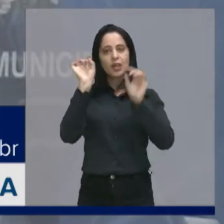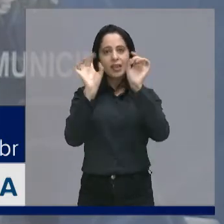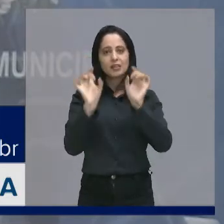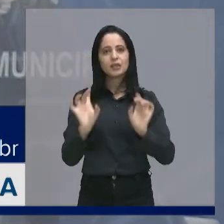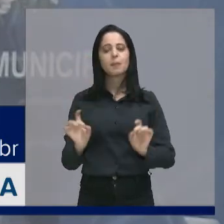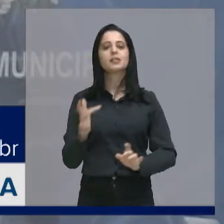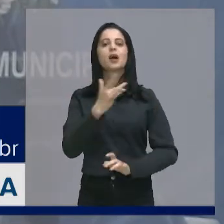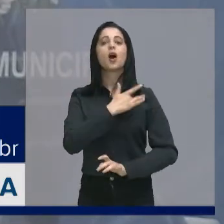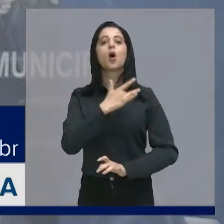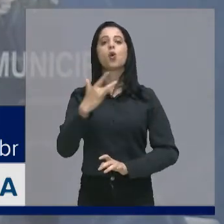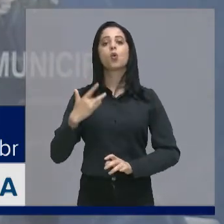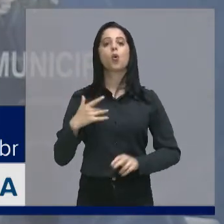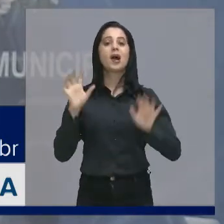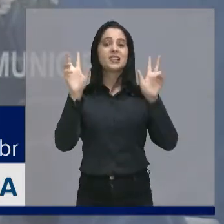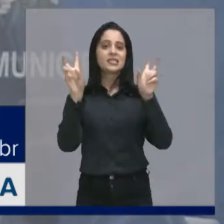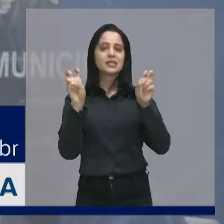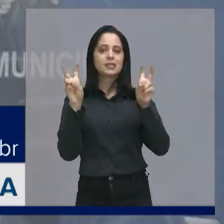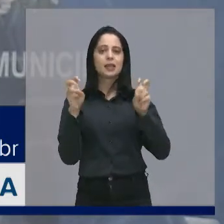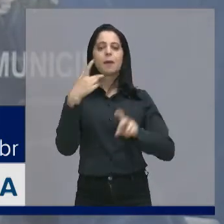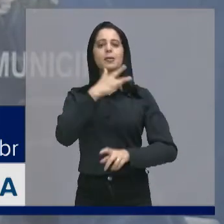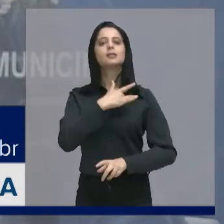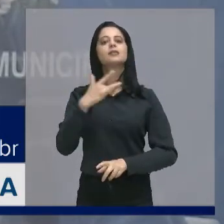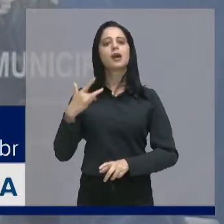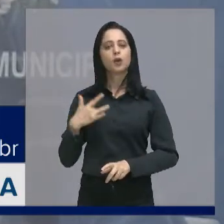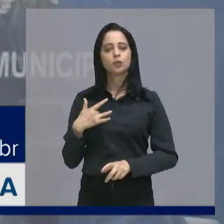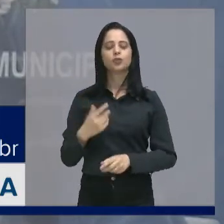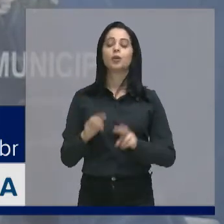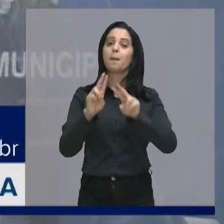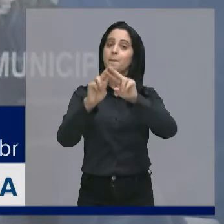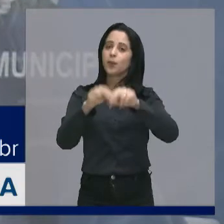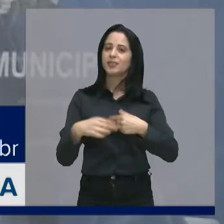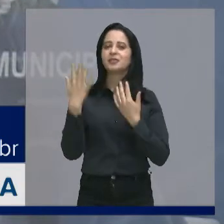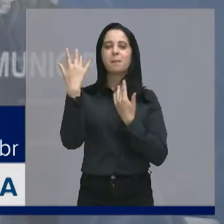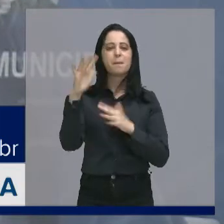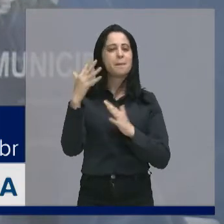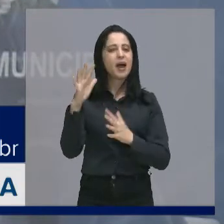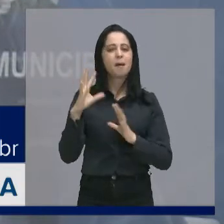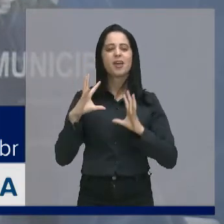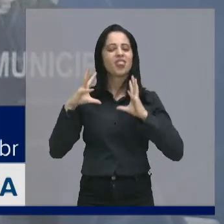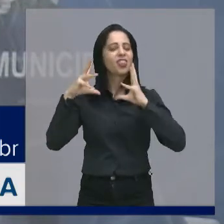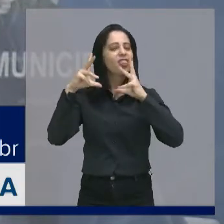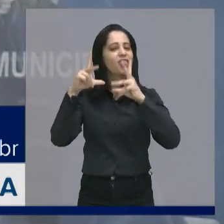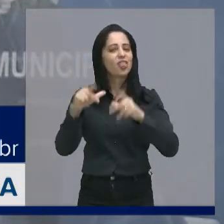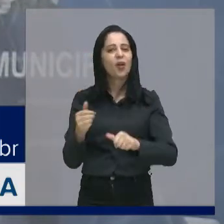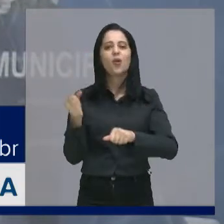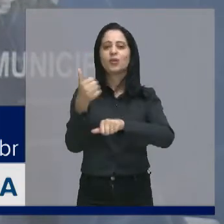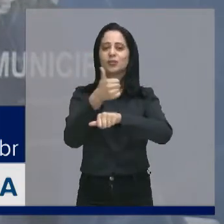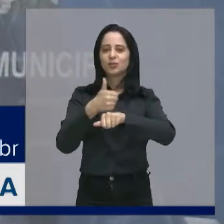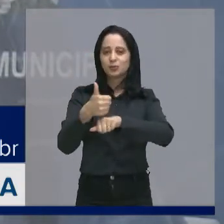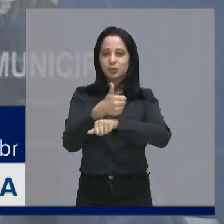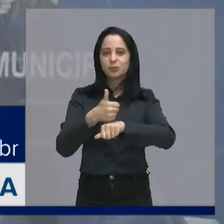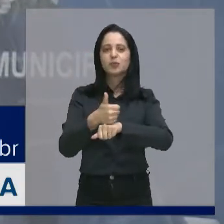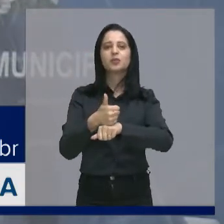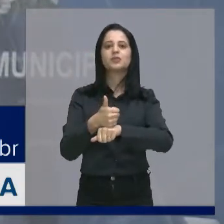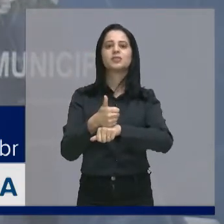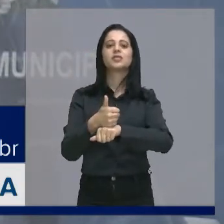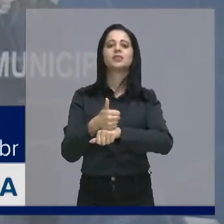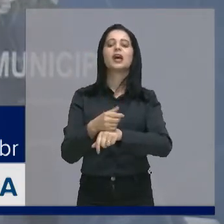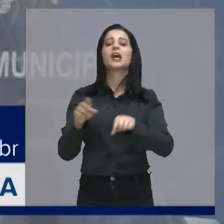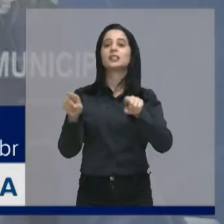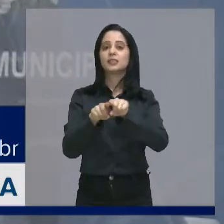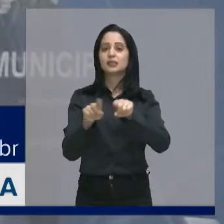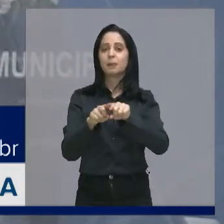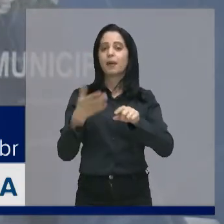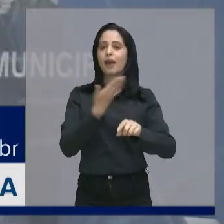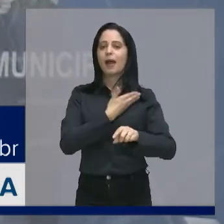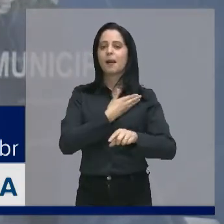Então, nesse dia, eu gostaria de parabenizar os nossos amigos, Dr. José Cláudio, Dr. Elton,